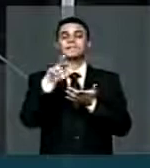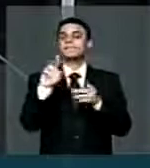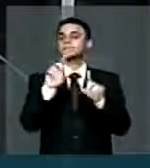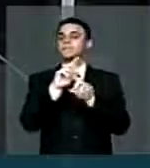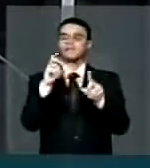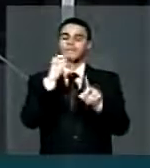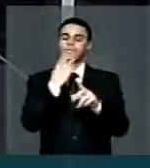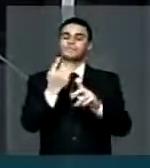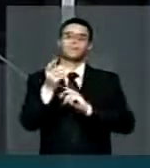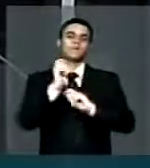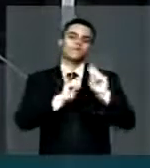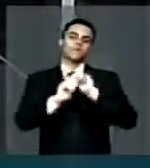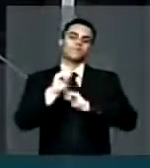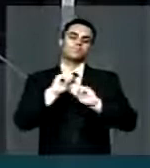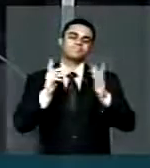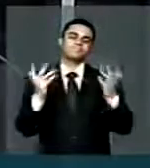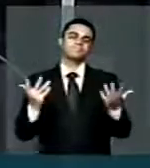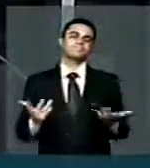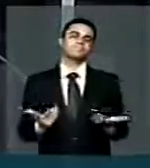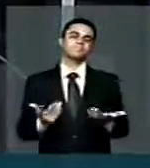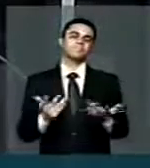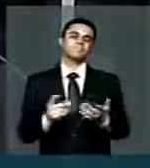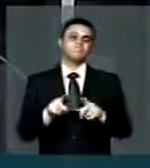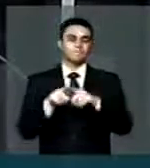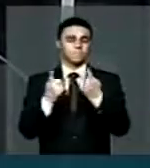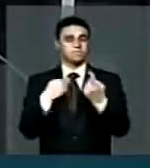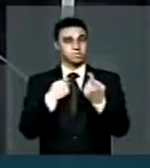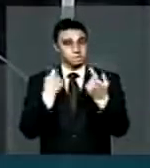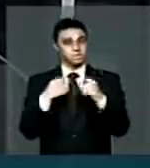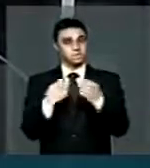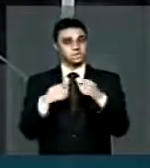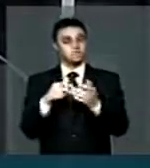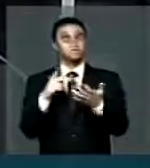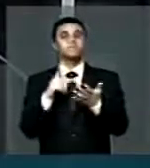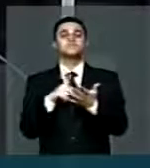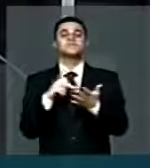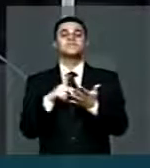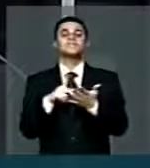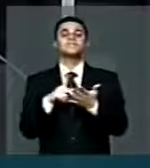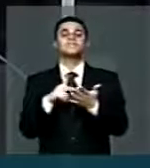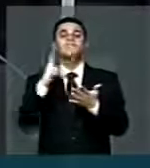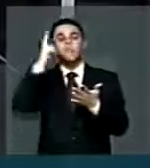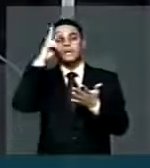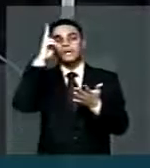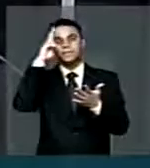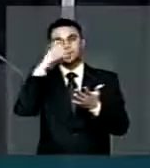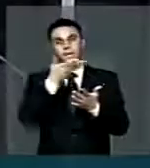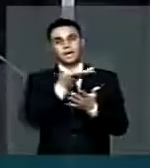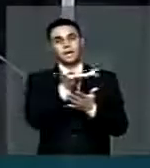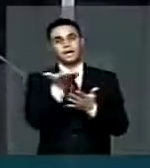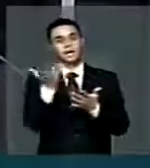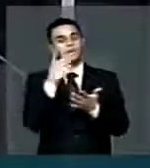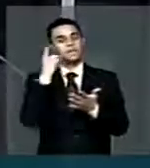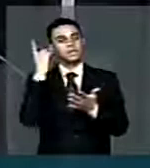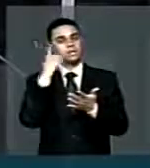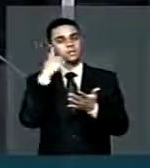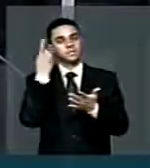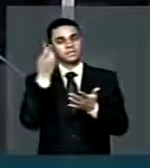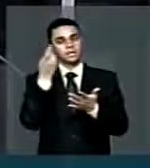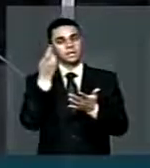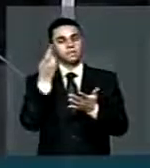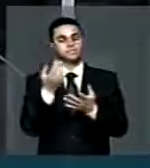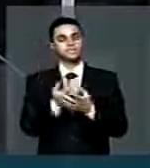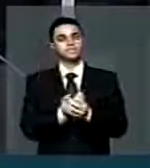negócio. Eu preciso, necessariamente, lembrar às senhoras deputadas, aos